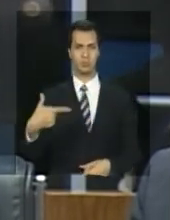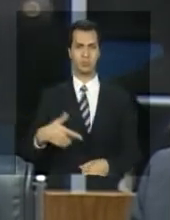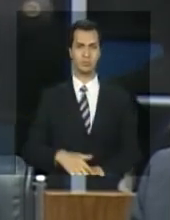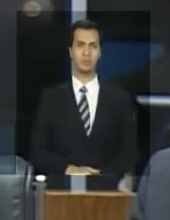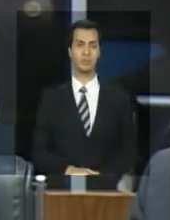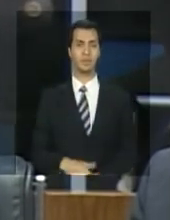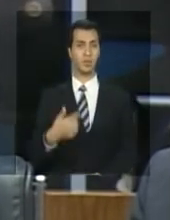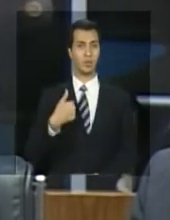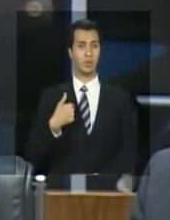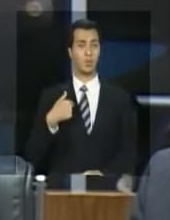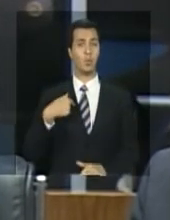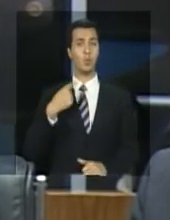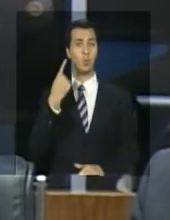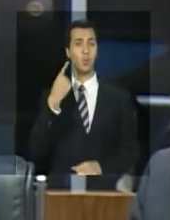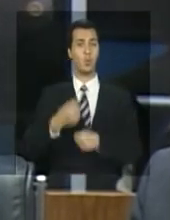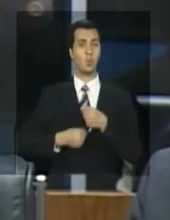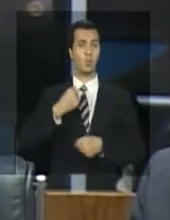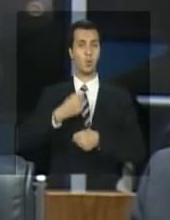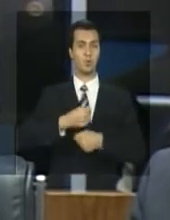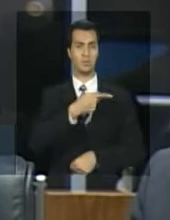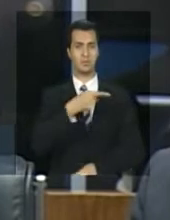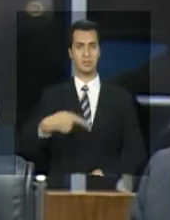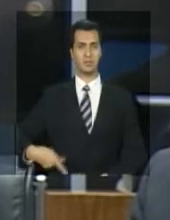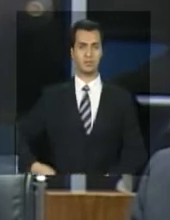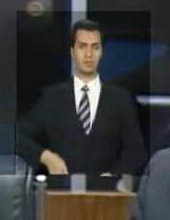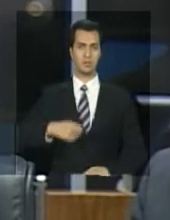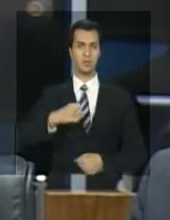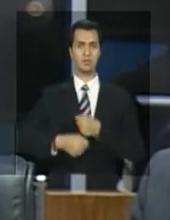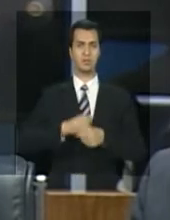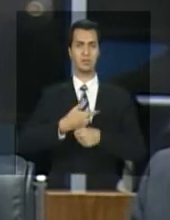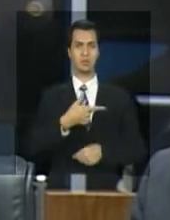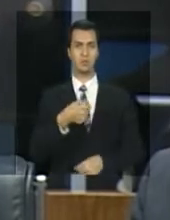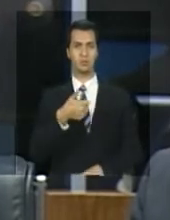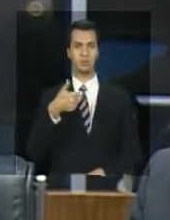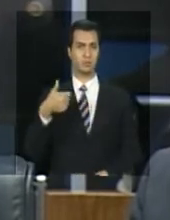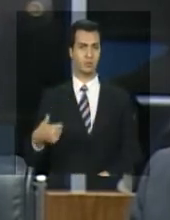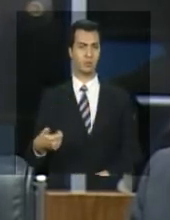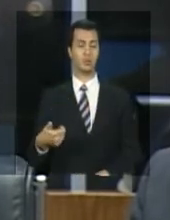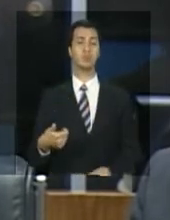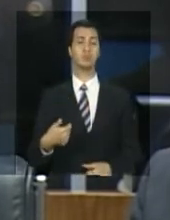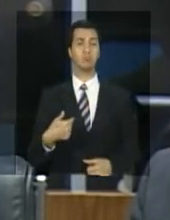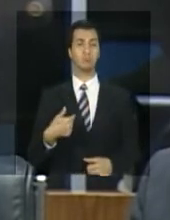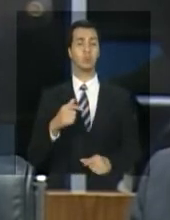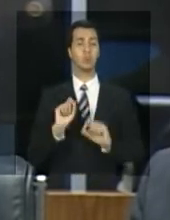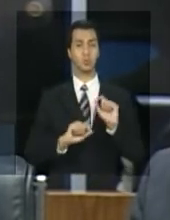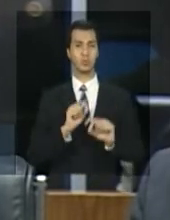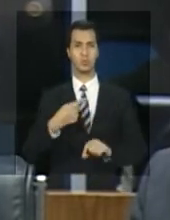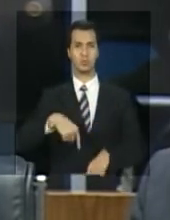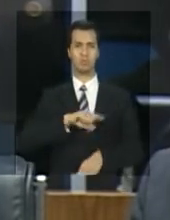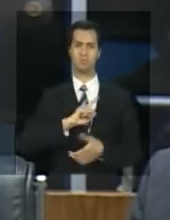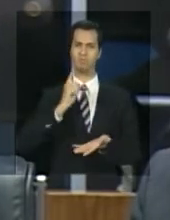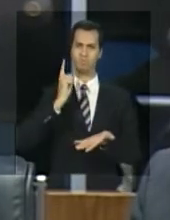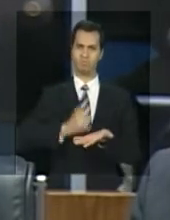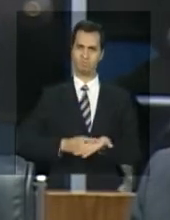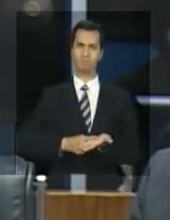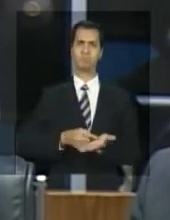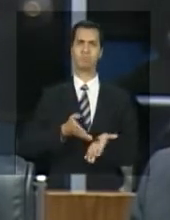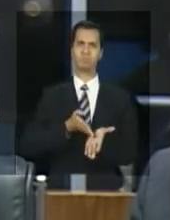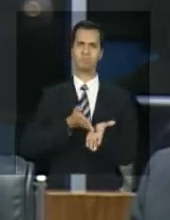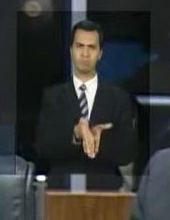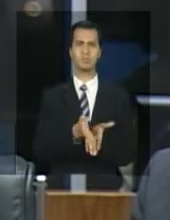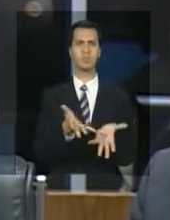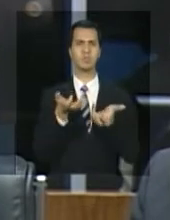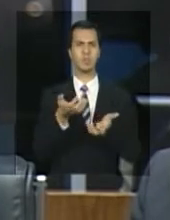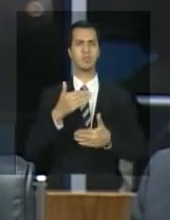como Presidente da República, em 2011, permitiu a reafirmação de nosso compromisso com o